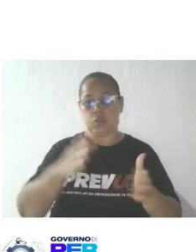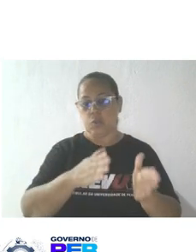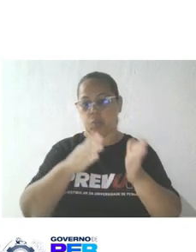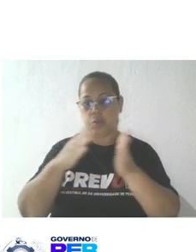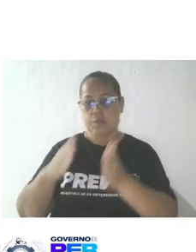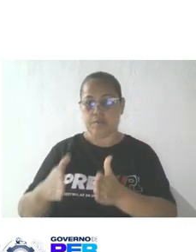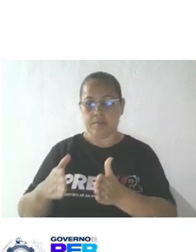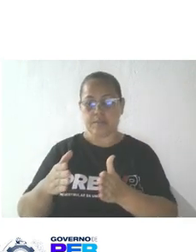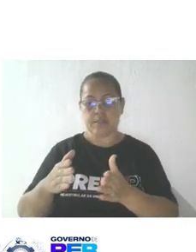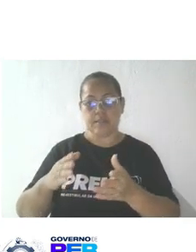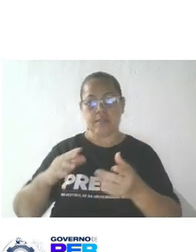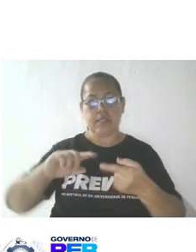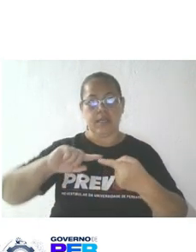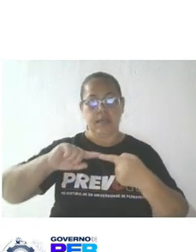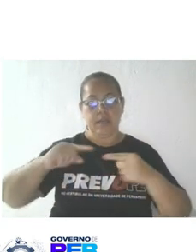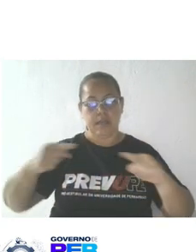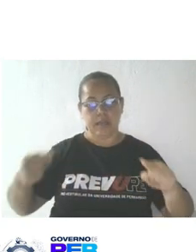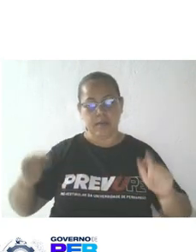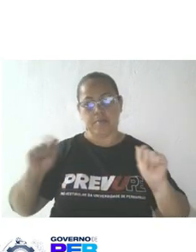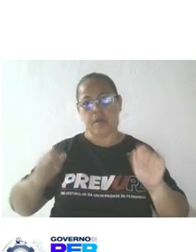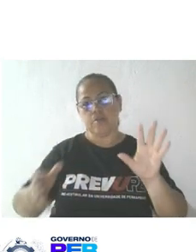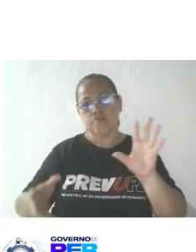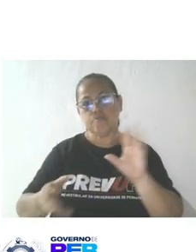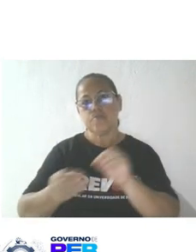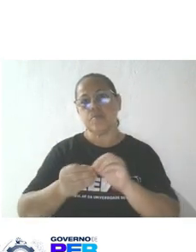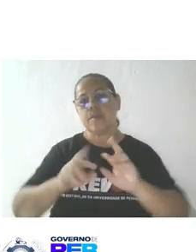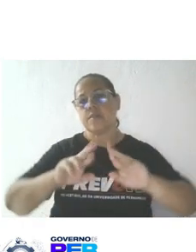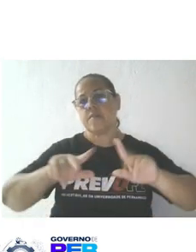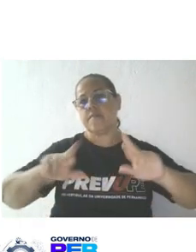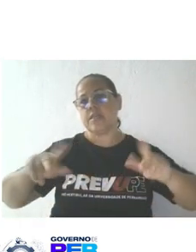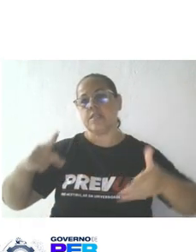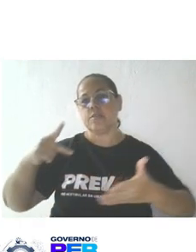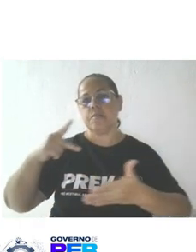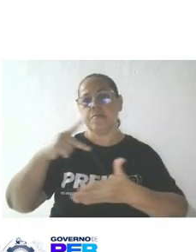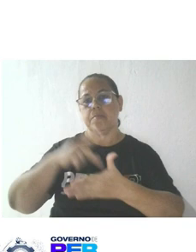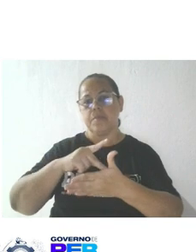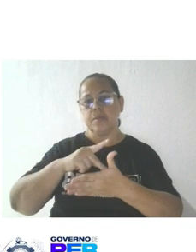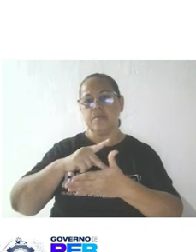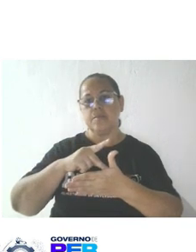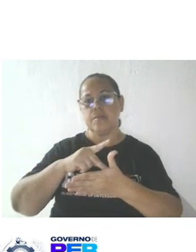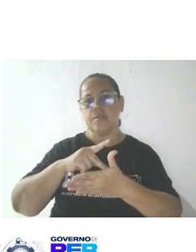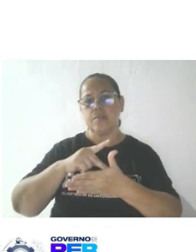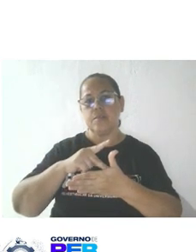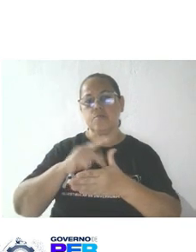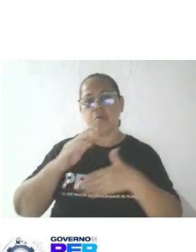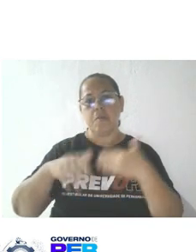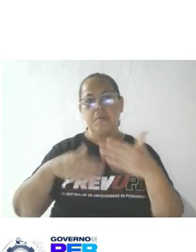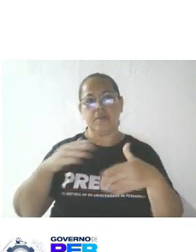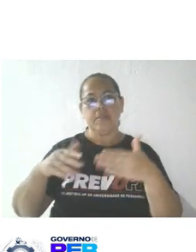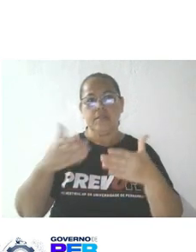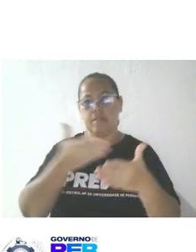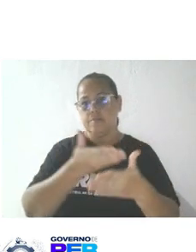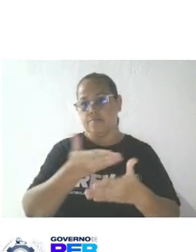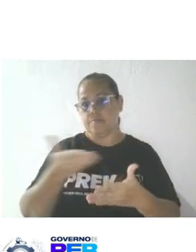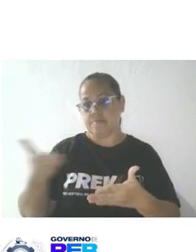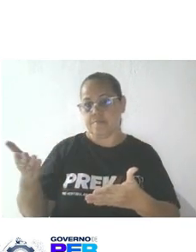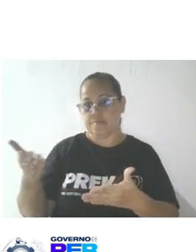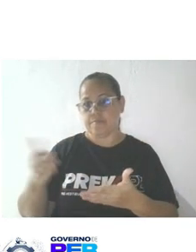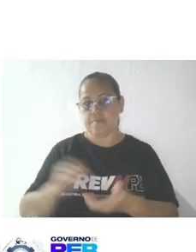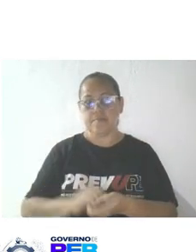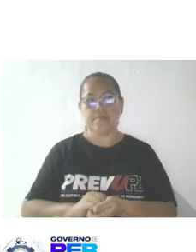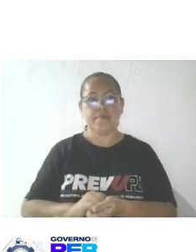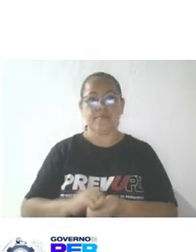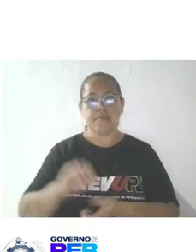a molécula de RNA tem a capacidade de sintetizar diferentes proteínas através de um processo chamado splice, né, pessoal? Então, é através desse